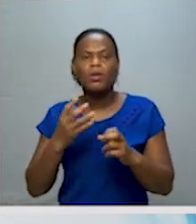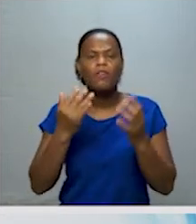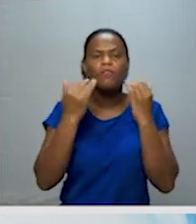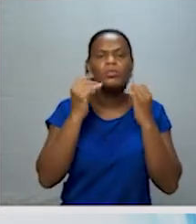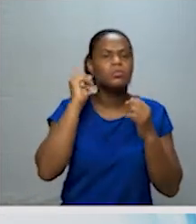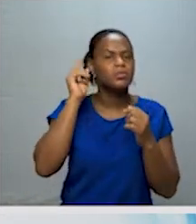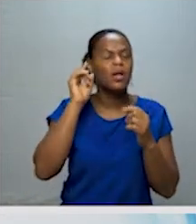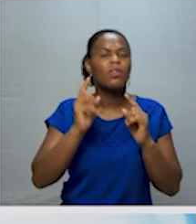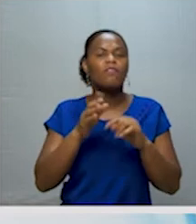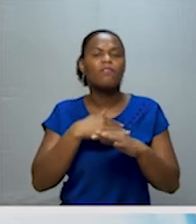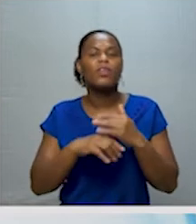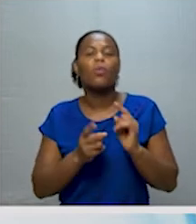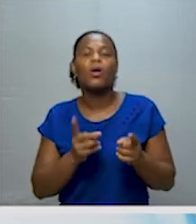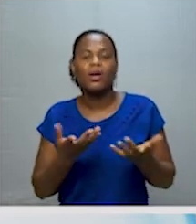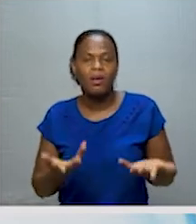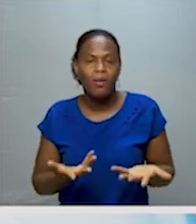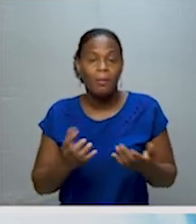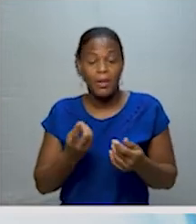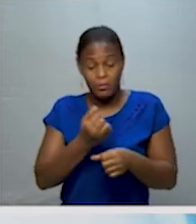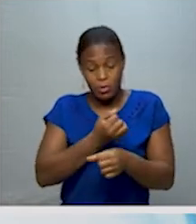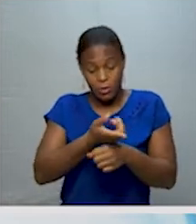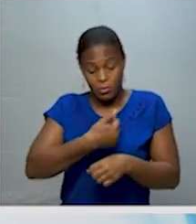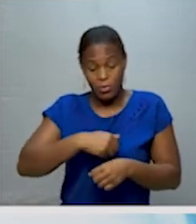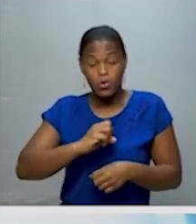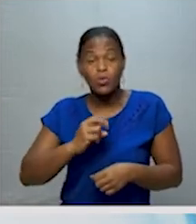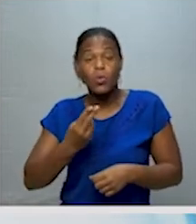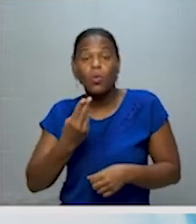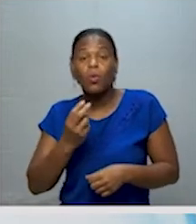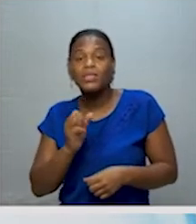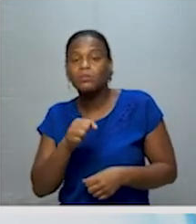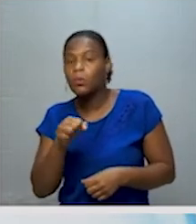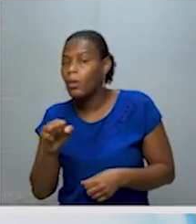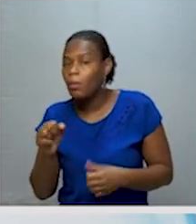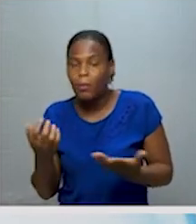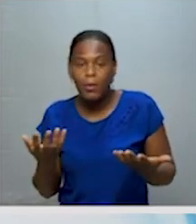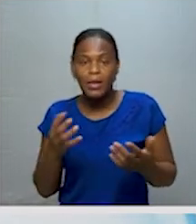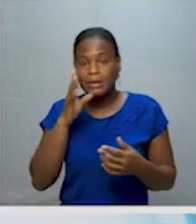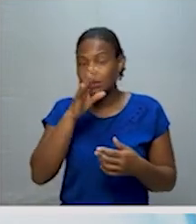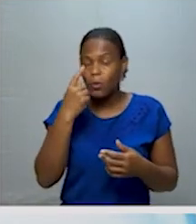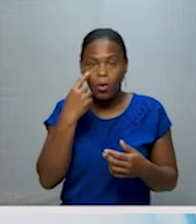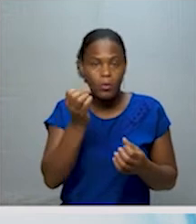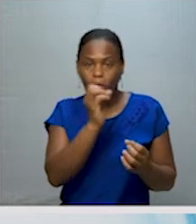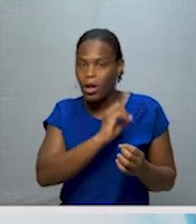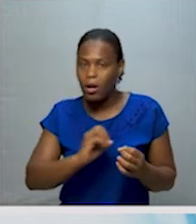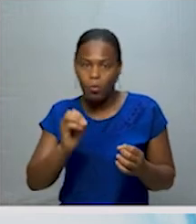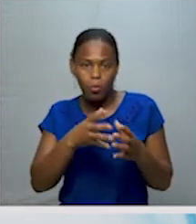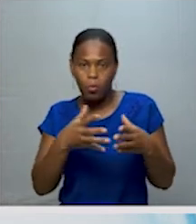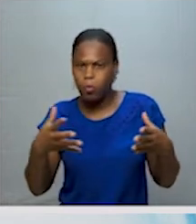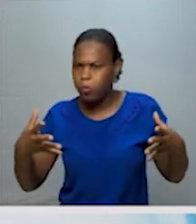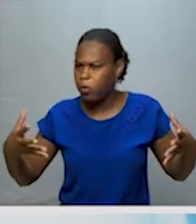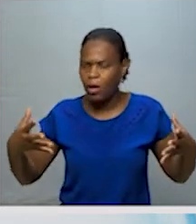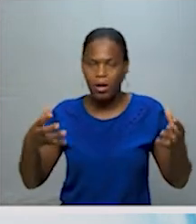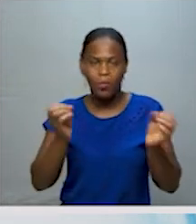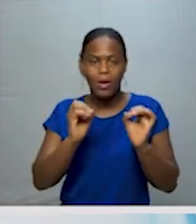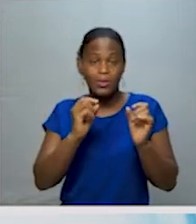informações são importantes, o que é que vamos trazer agora para o nosso trabalho ou não. Se você não ter um conhecimento alargado,